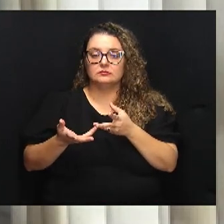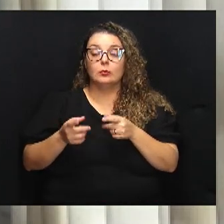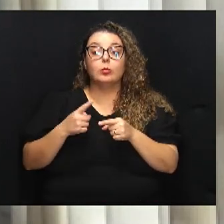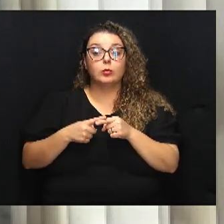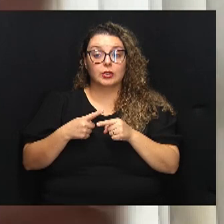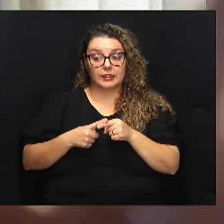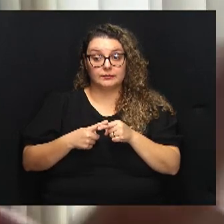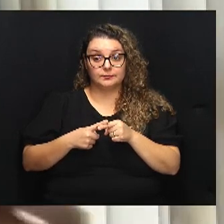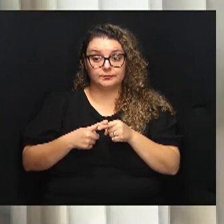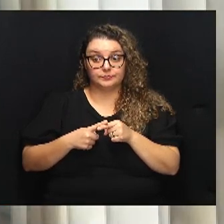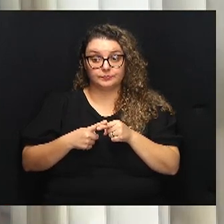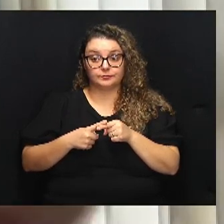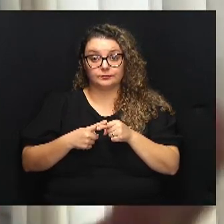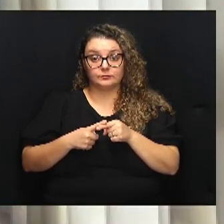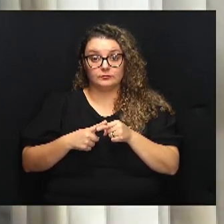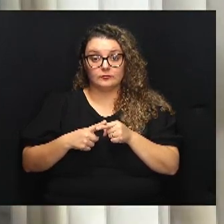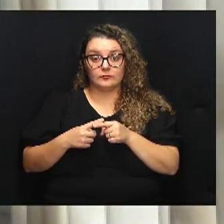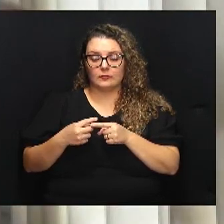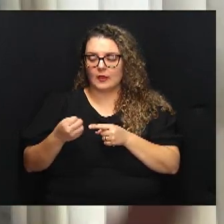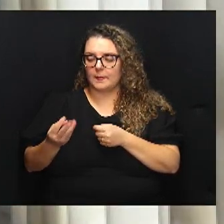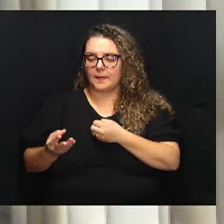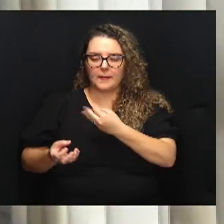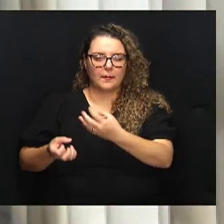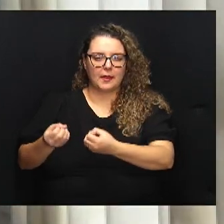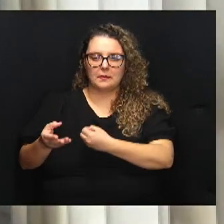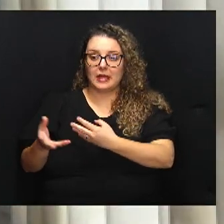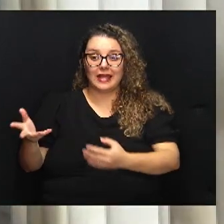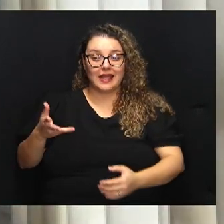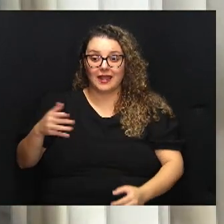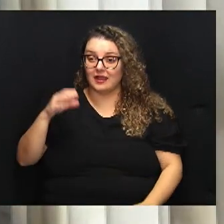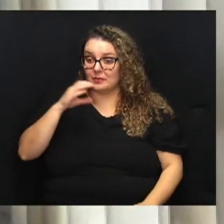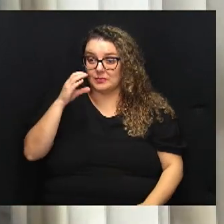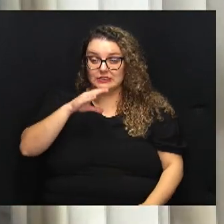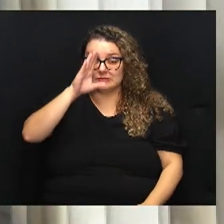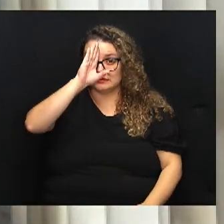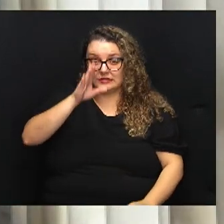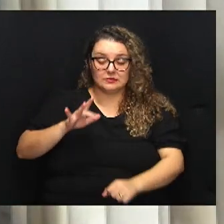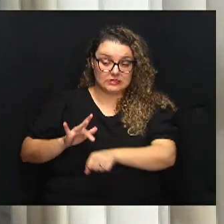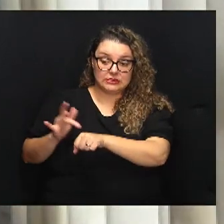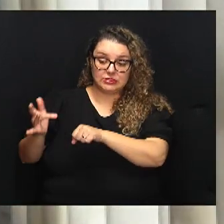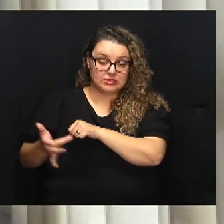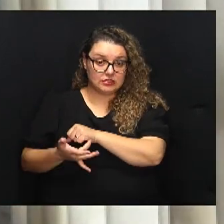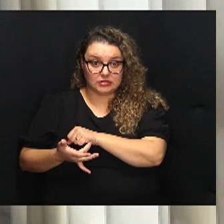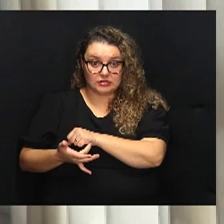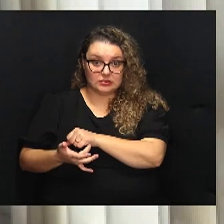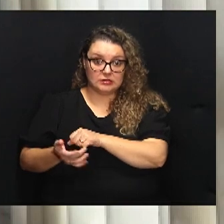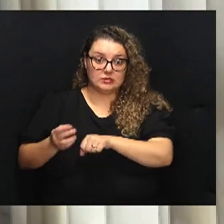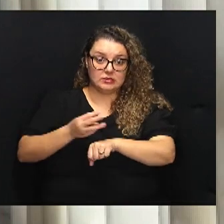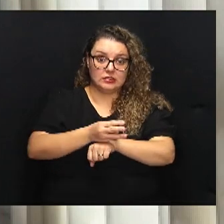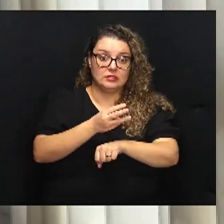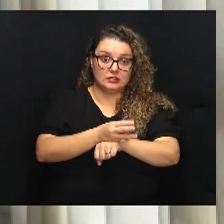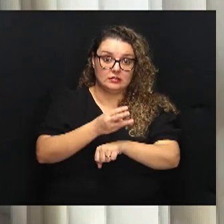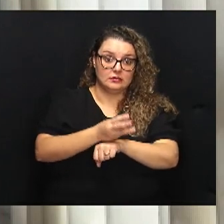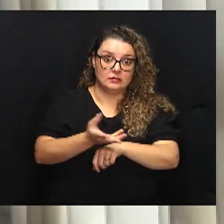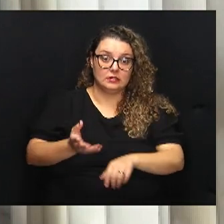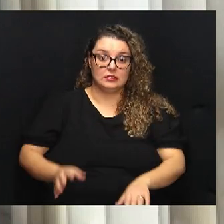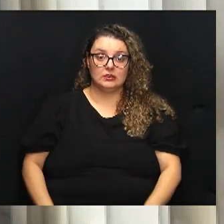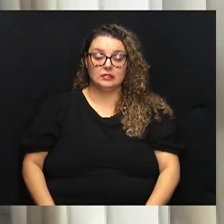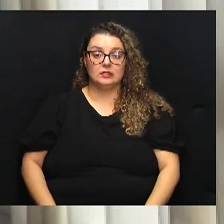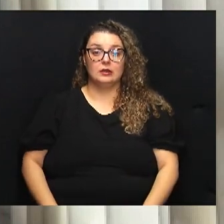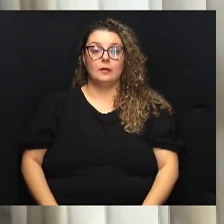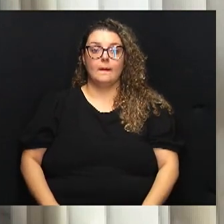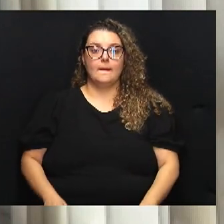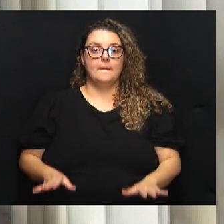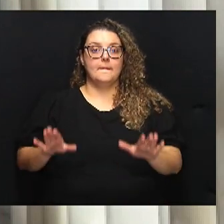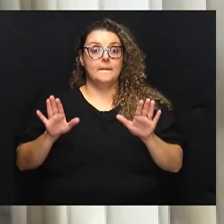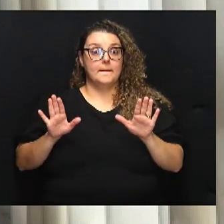porque as informações correm de forma muito rápida, principalmente em redes sociais, o WhatsApp, leia-se o WhatsApp, mas